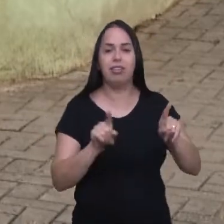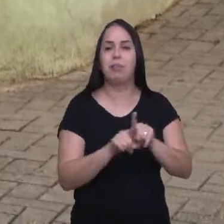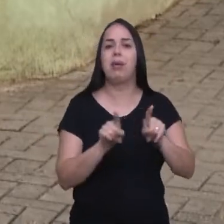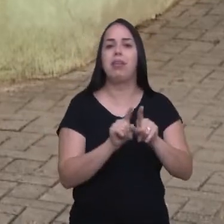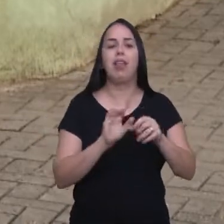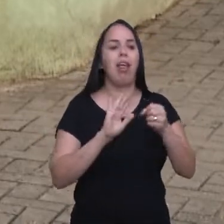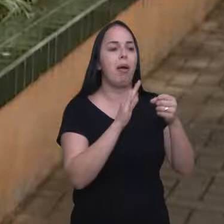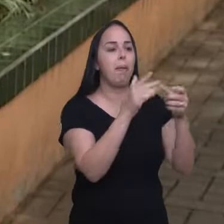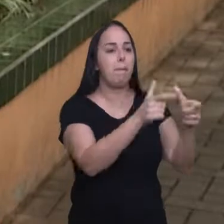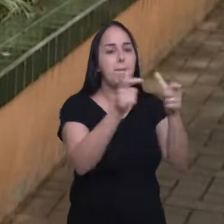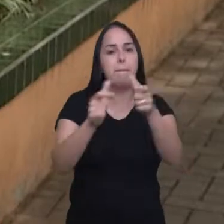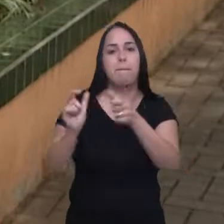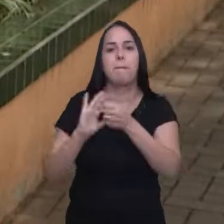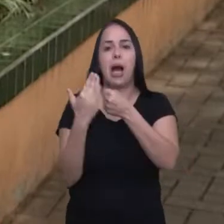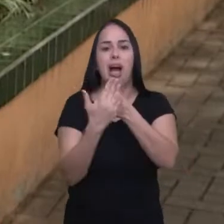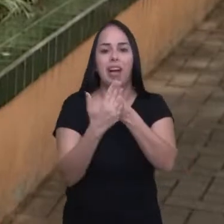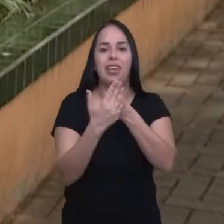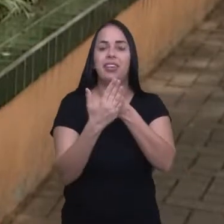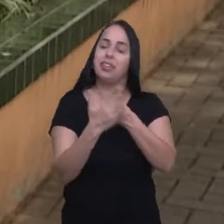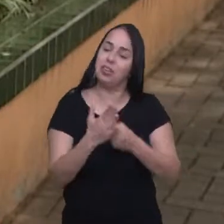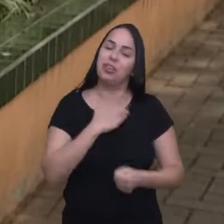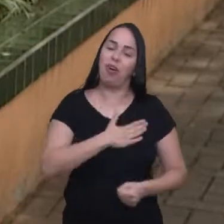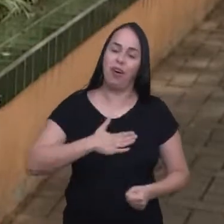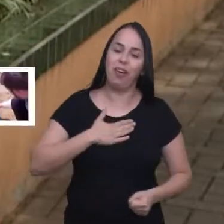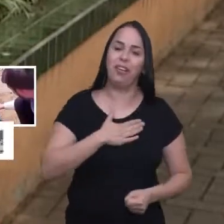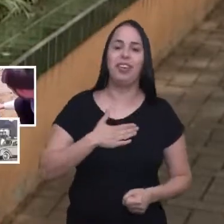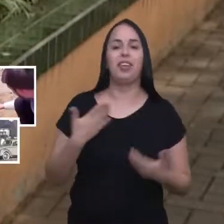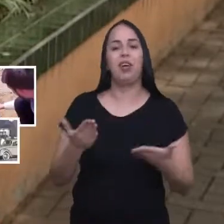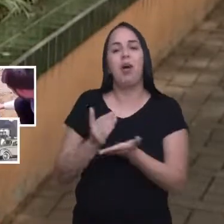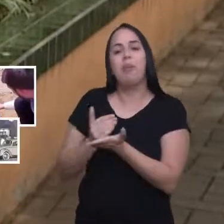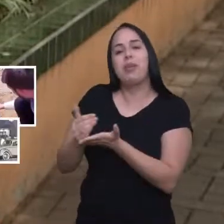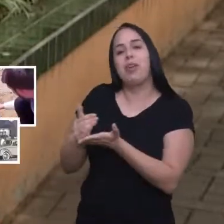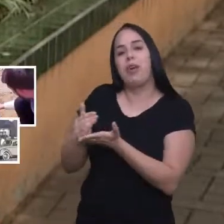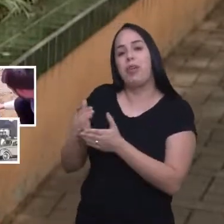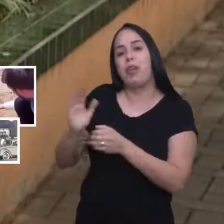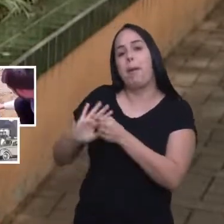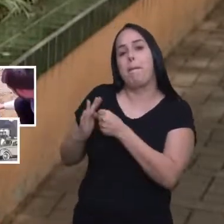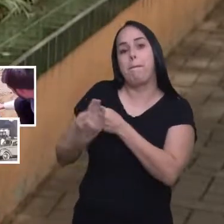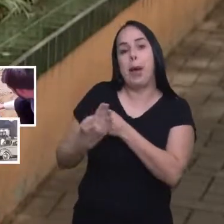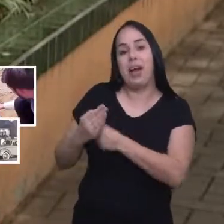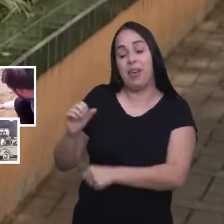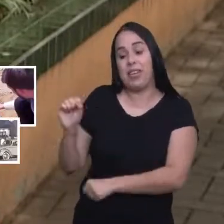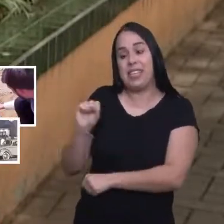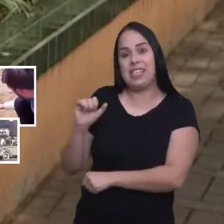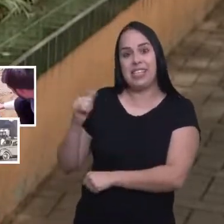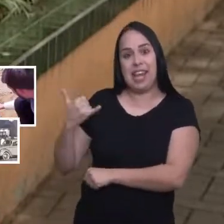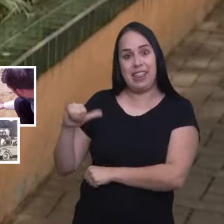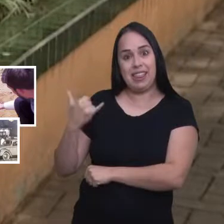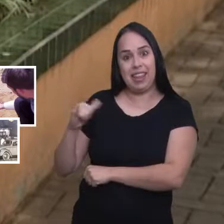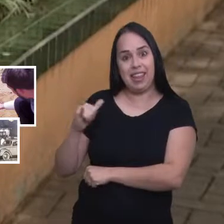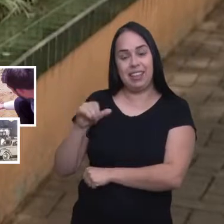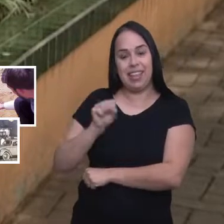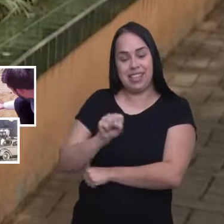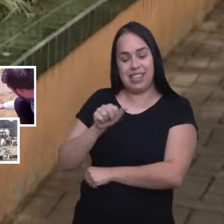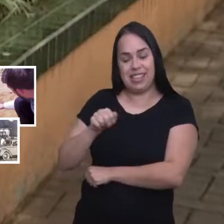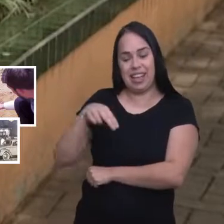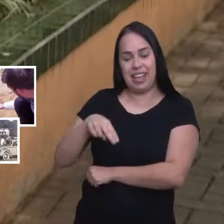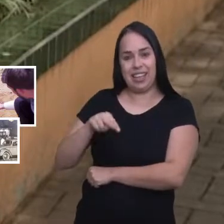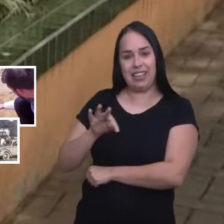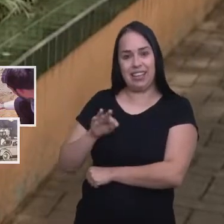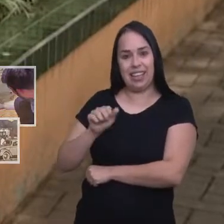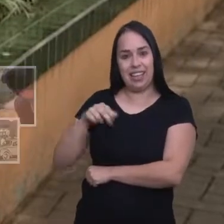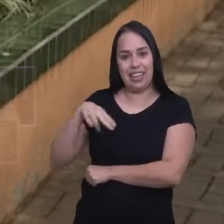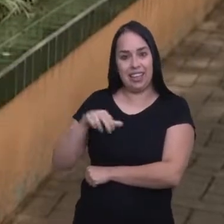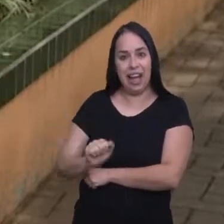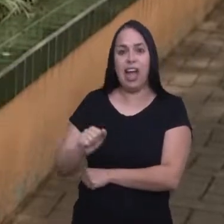bairro da nossa cidade. E nós começamos o programa em Santana, o bairro mais antigo de São José dos Campos. Foi aqui